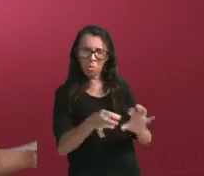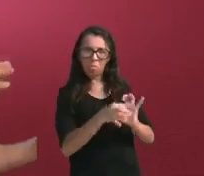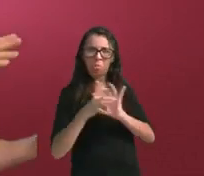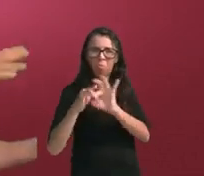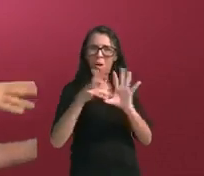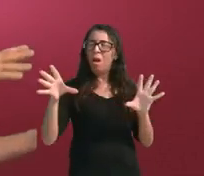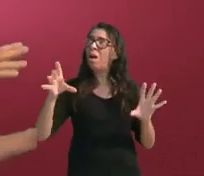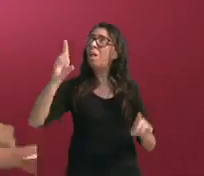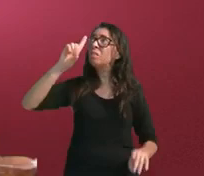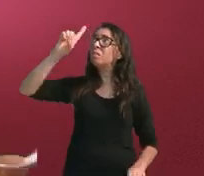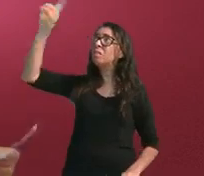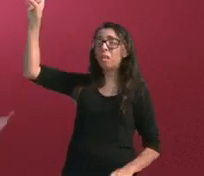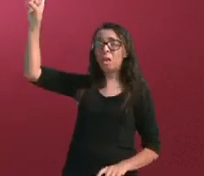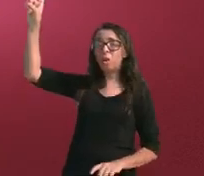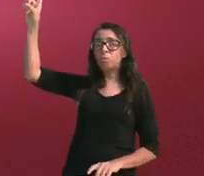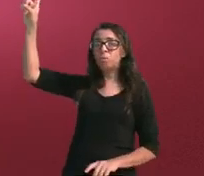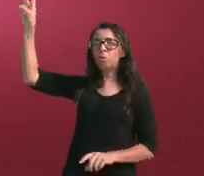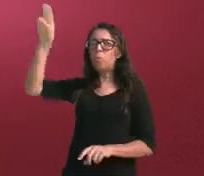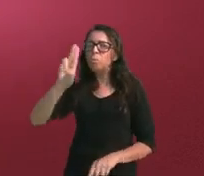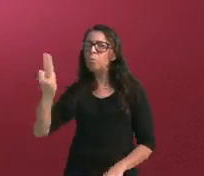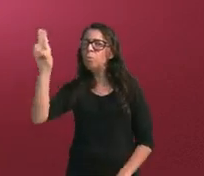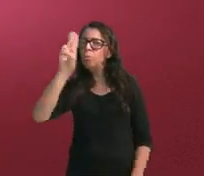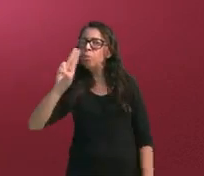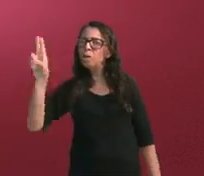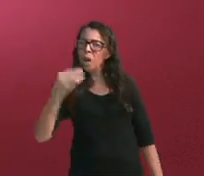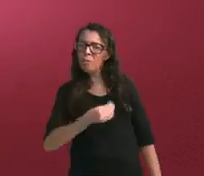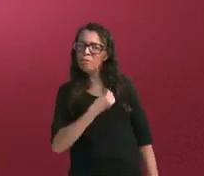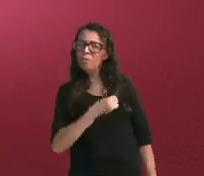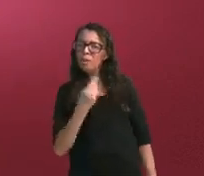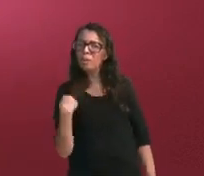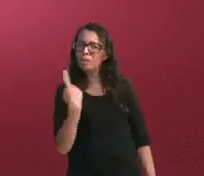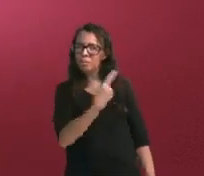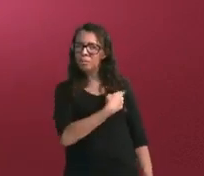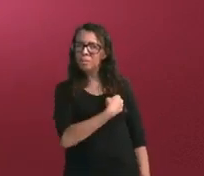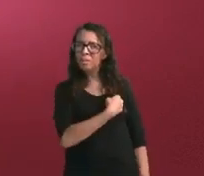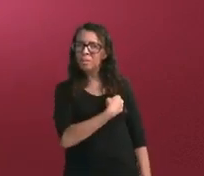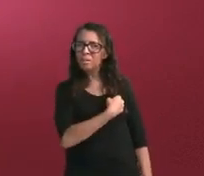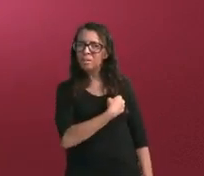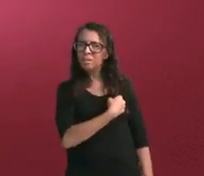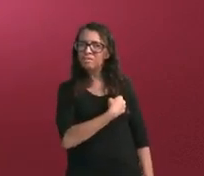realizar grande obra por meu intermédio quando eu estiver obedecendo a sua voz.